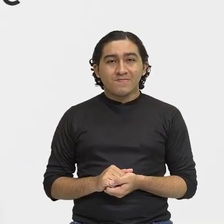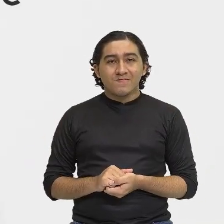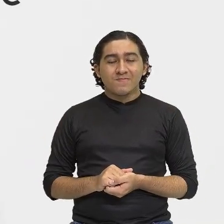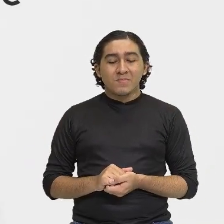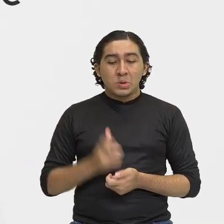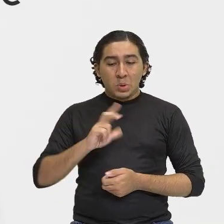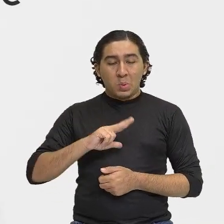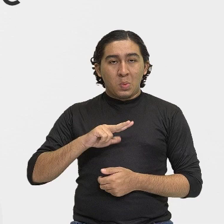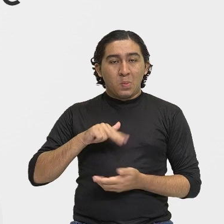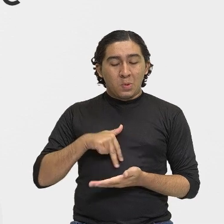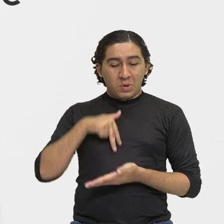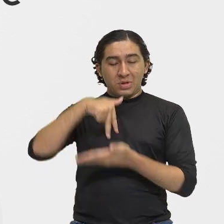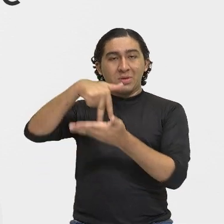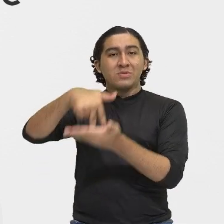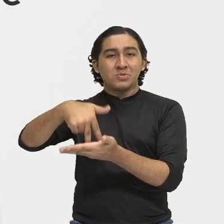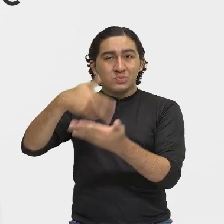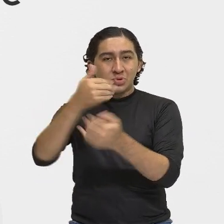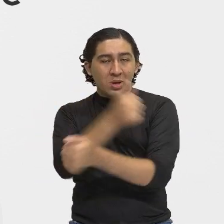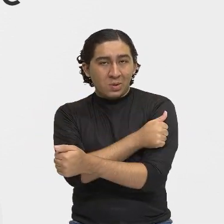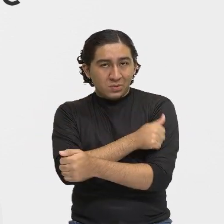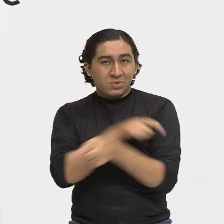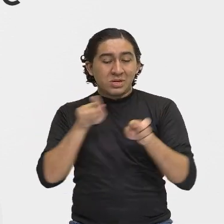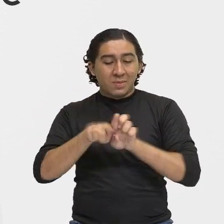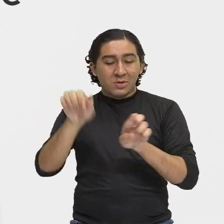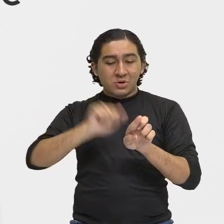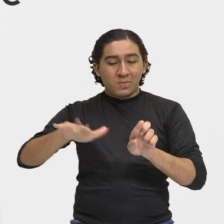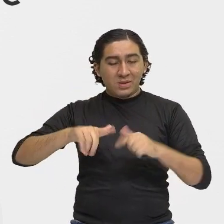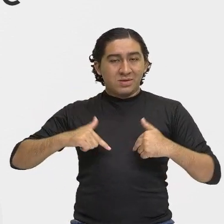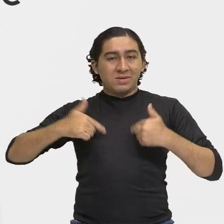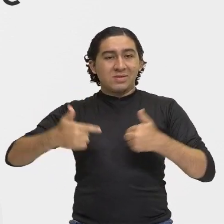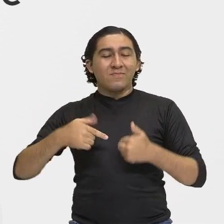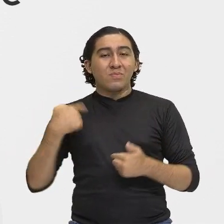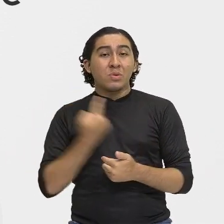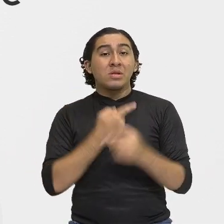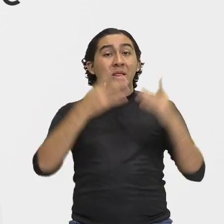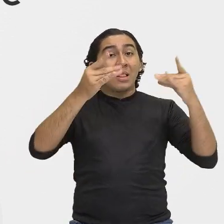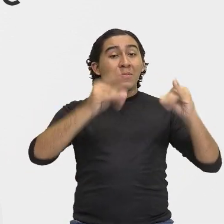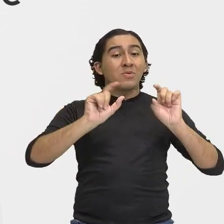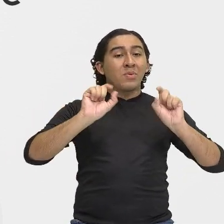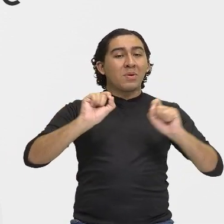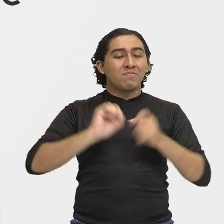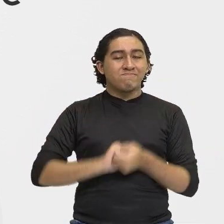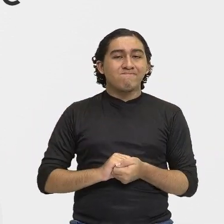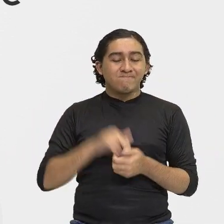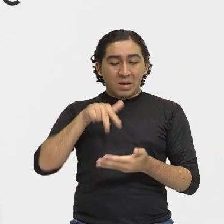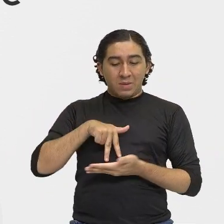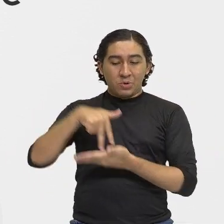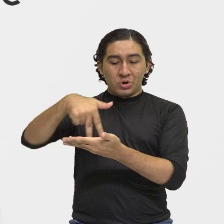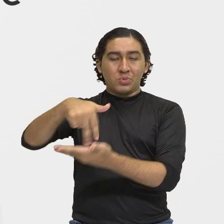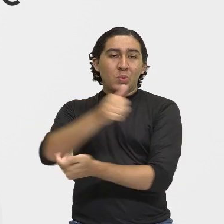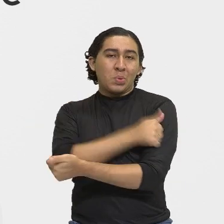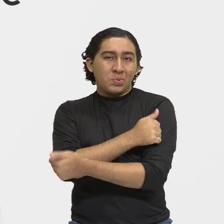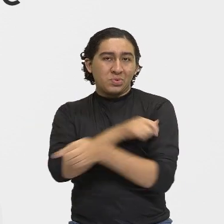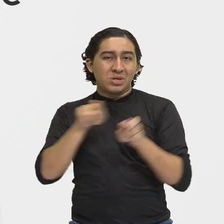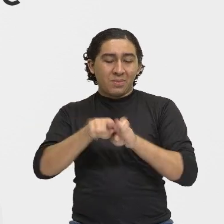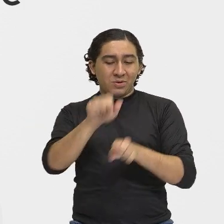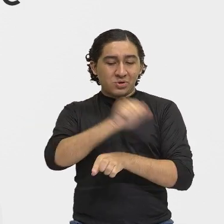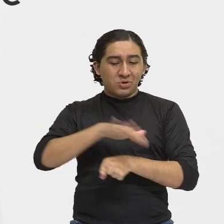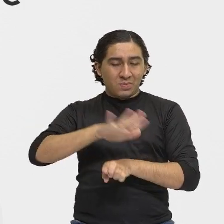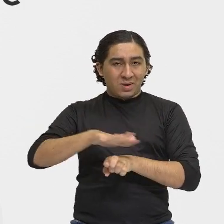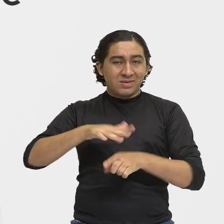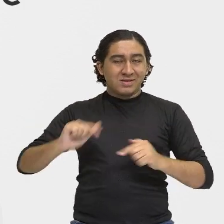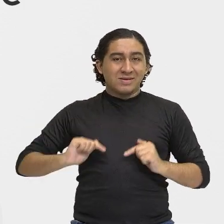protagonismo estudantil e os espaços de atuação. Nosso detalhamento, protagonismo estudantil e os espaços